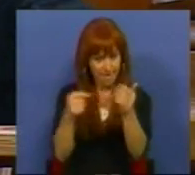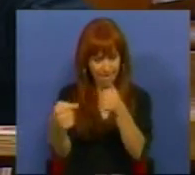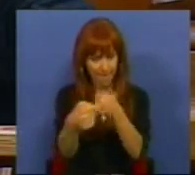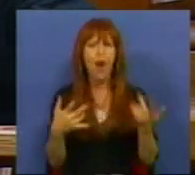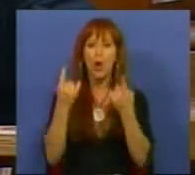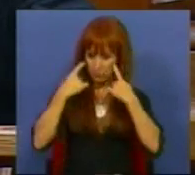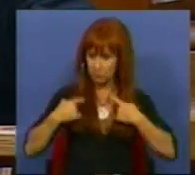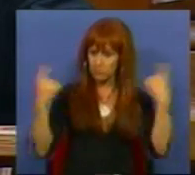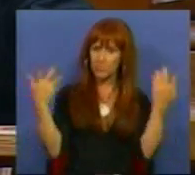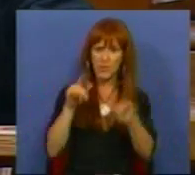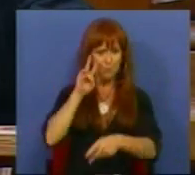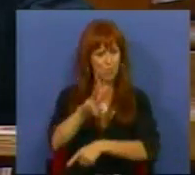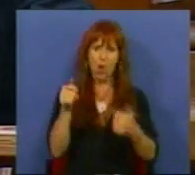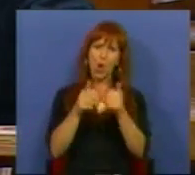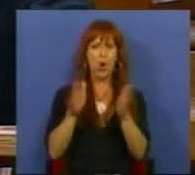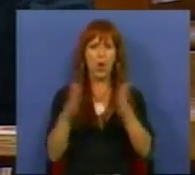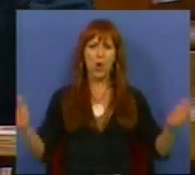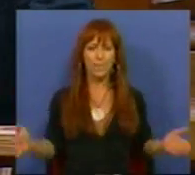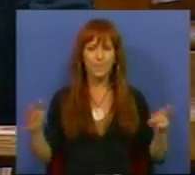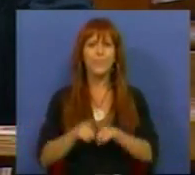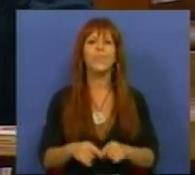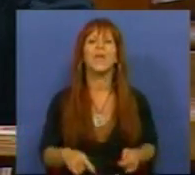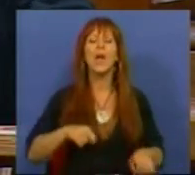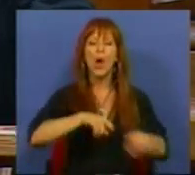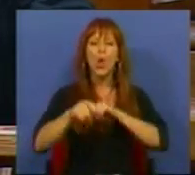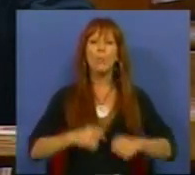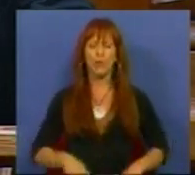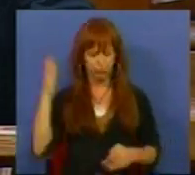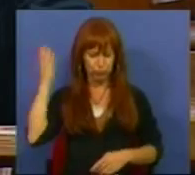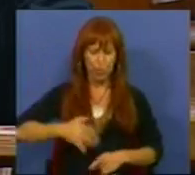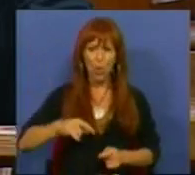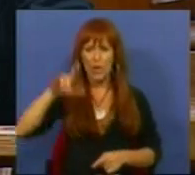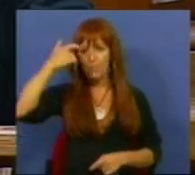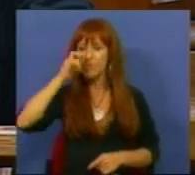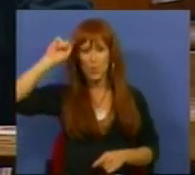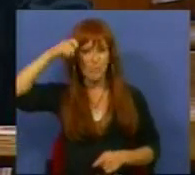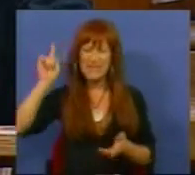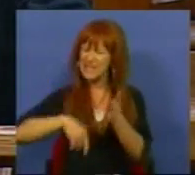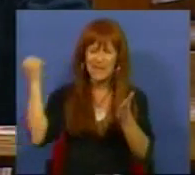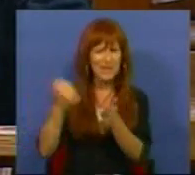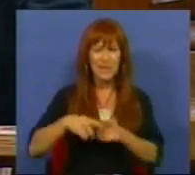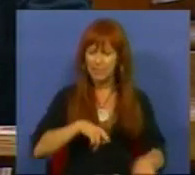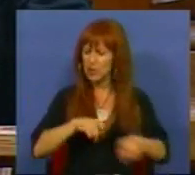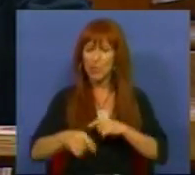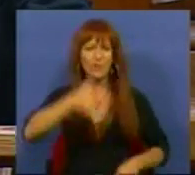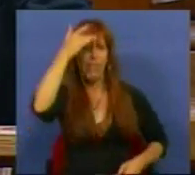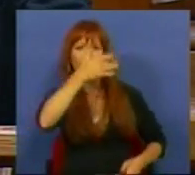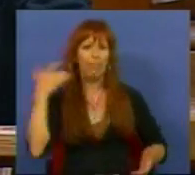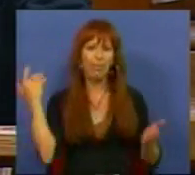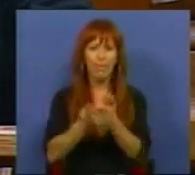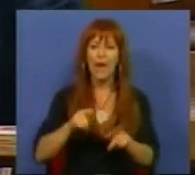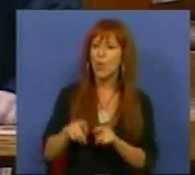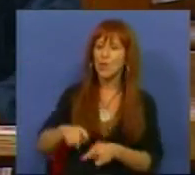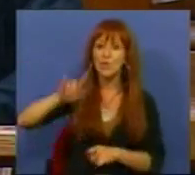é agora conhecida e está aos olhos de todo. Uma política de austeridade para as vítimas de sempre, uma política de facilidade para